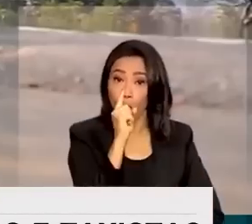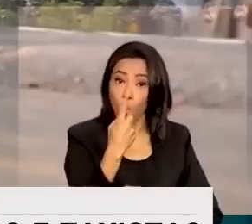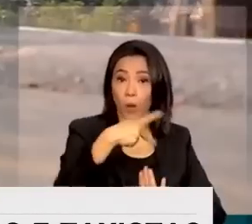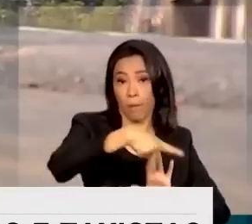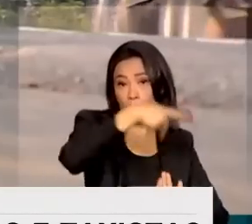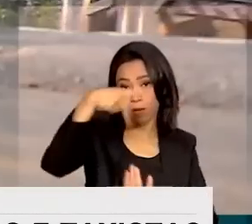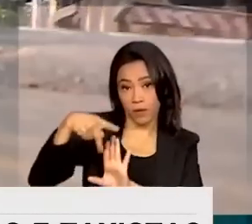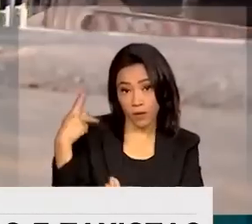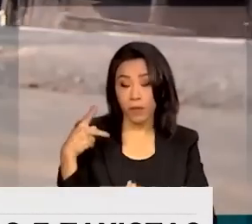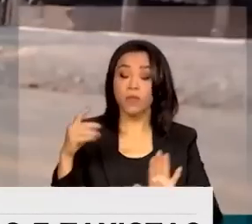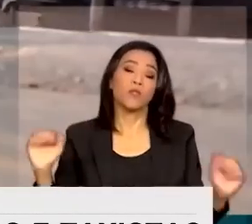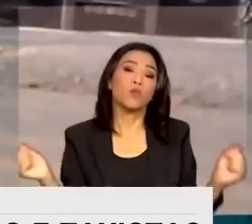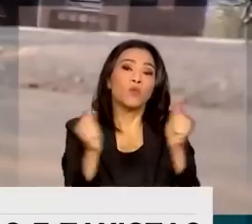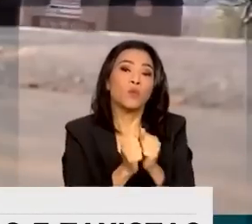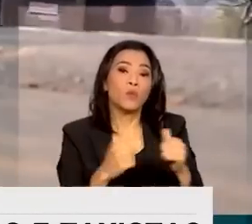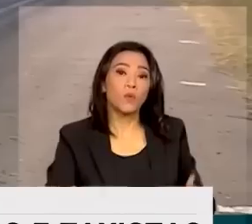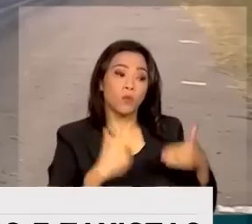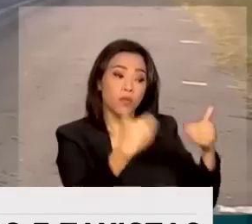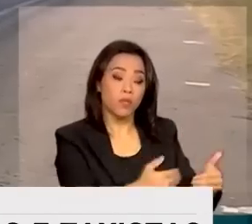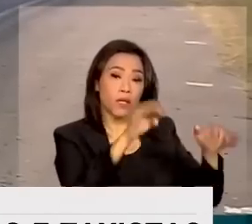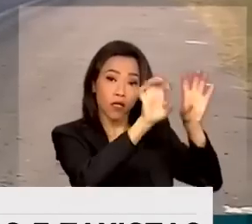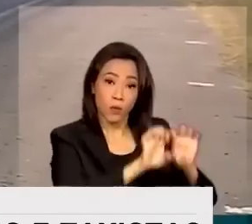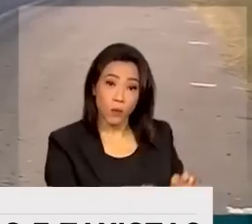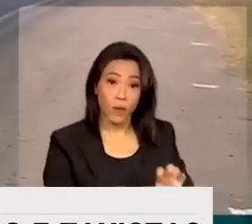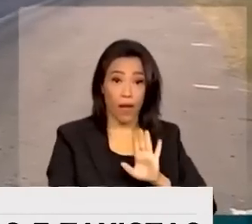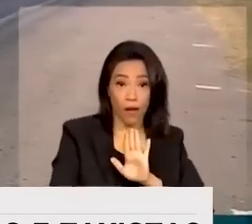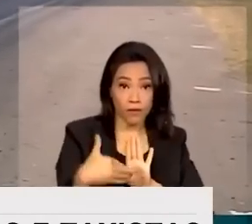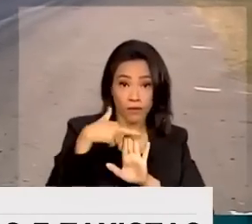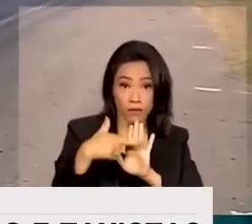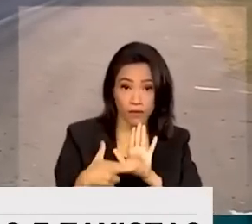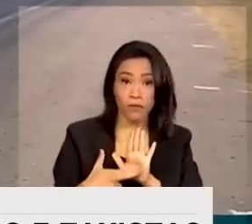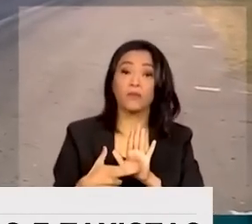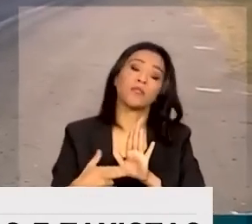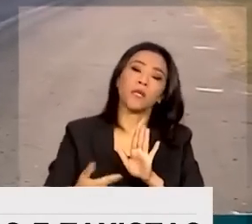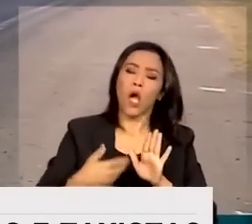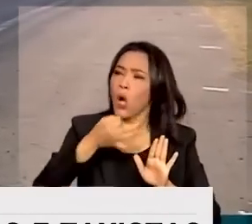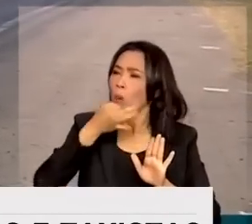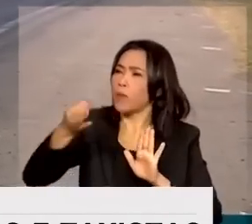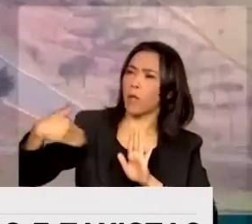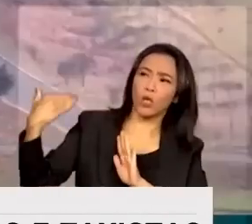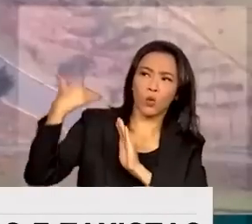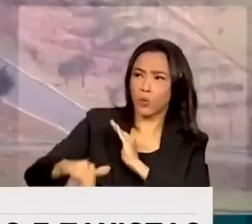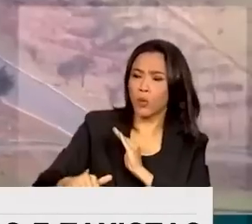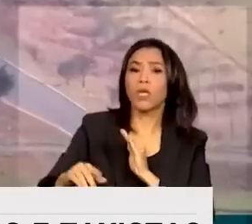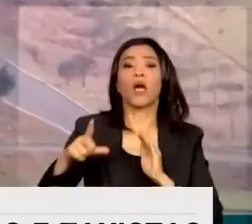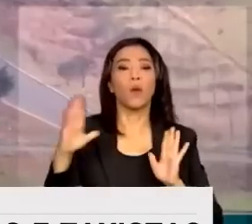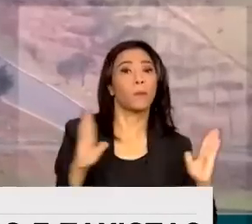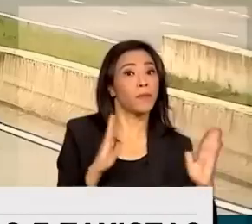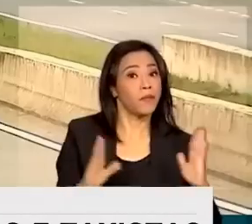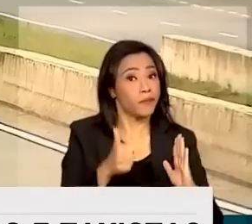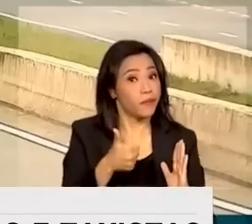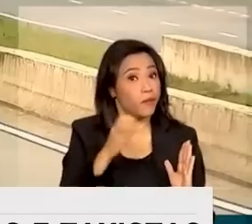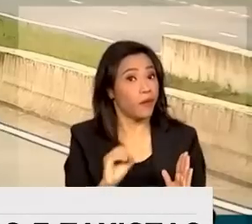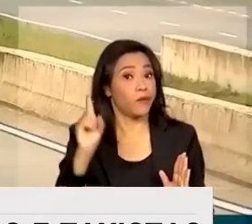e ajustar a aplicação das normas, definir com a DataPrev as responsabilidades das partes e definir ainda a forma